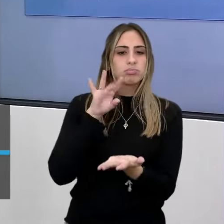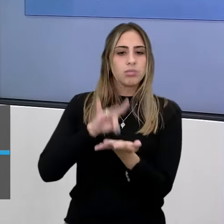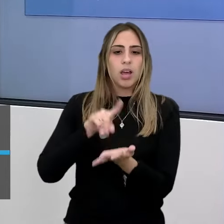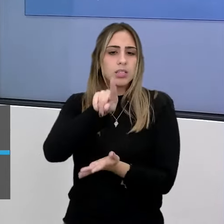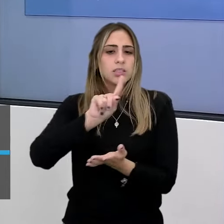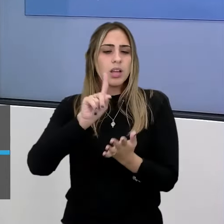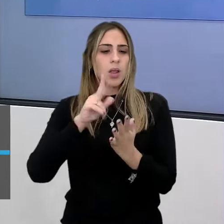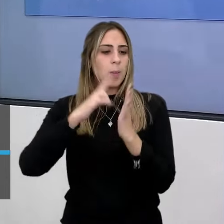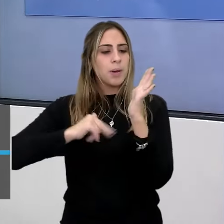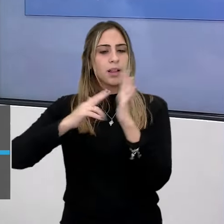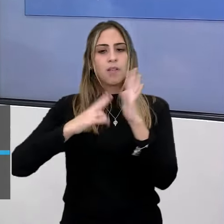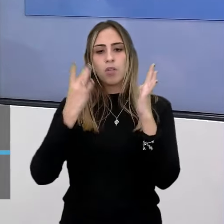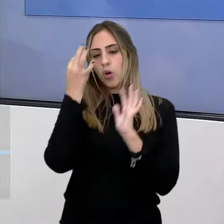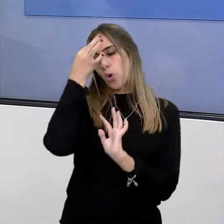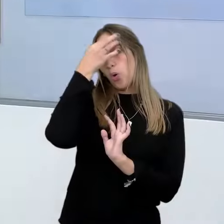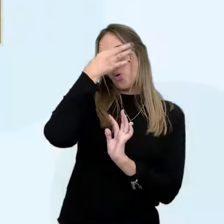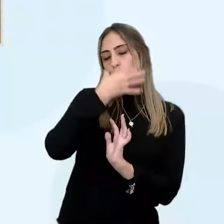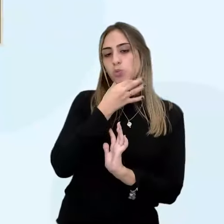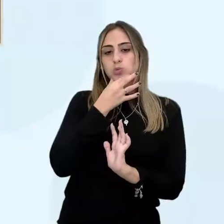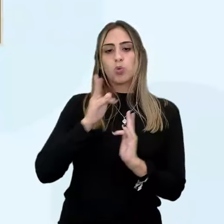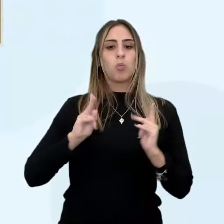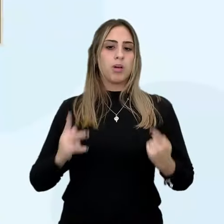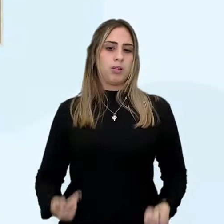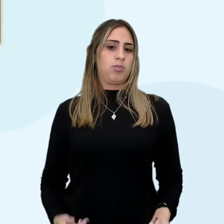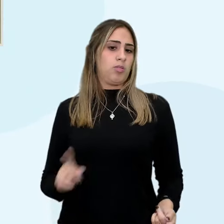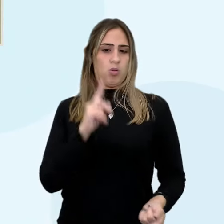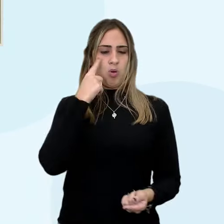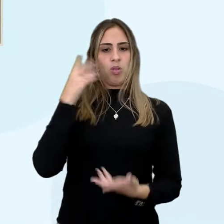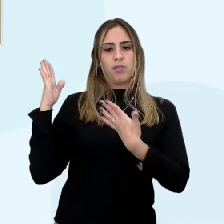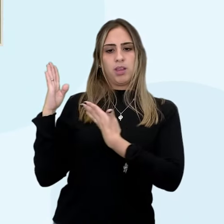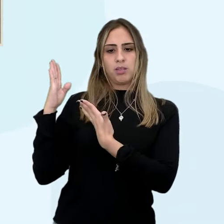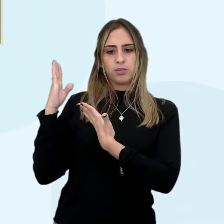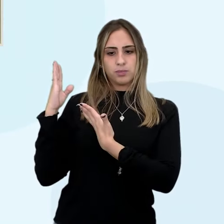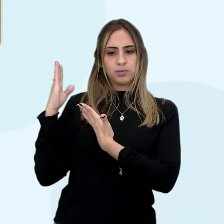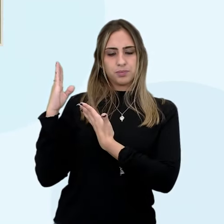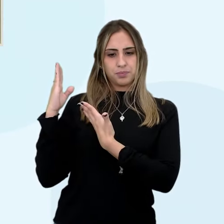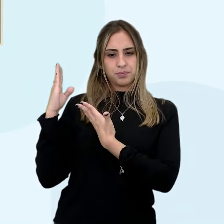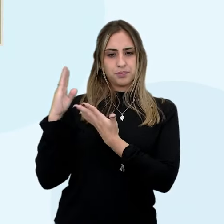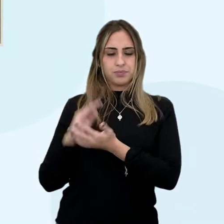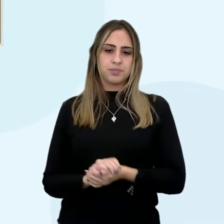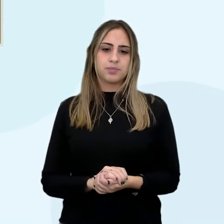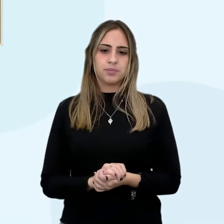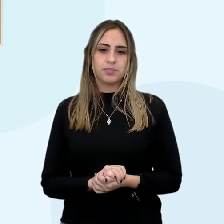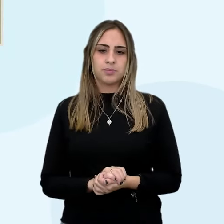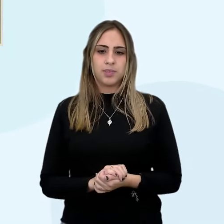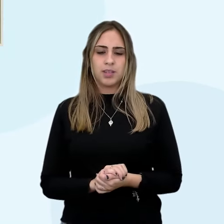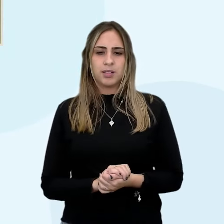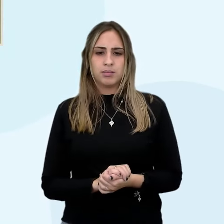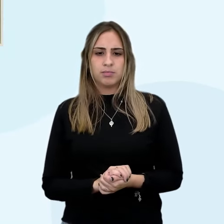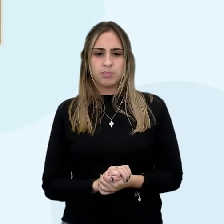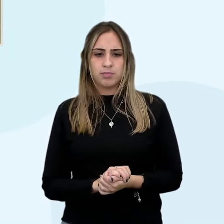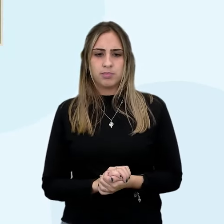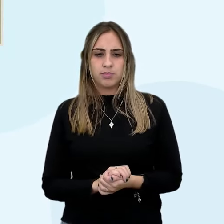me dava por exemplo o rosto humano vamos lá a obra de novo olha só essa obra aqui se chama amarelo